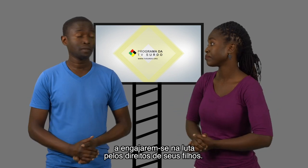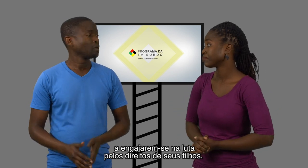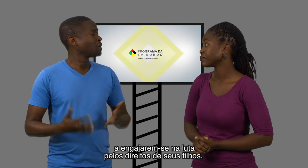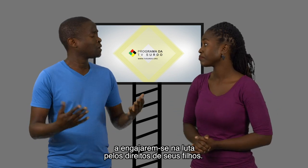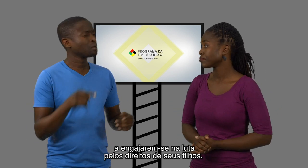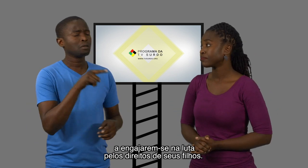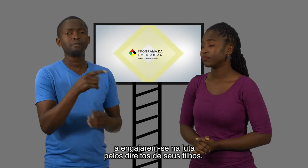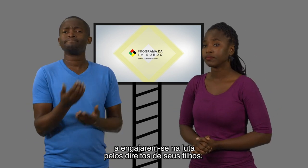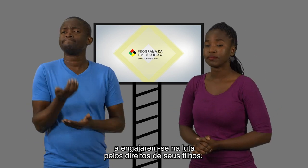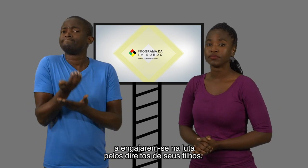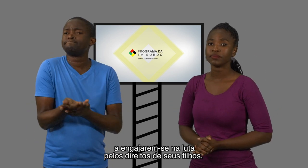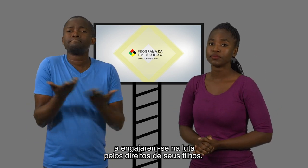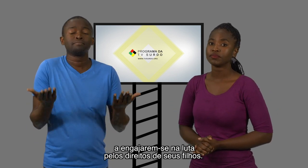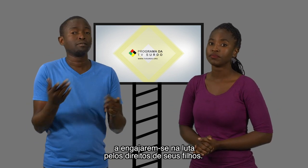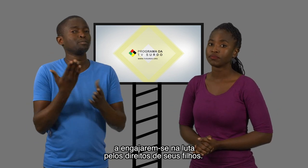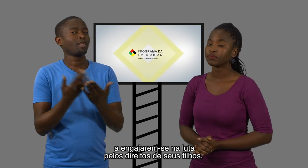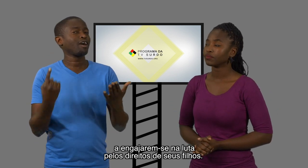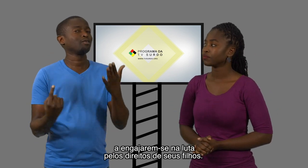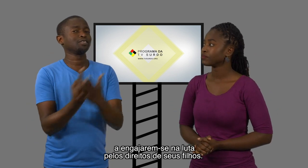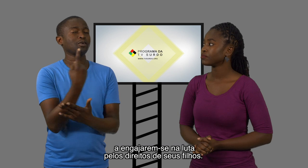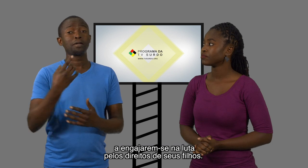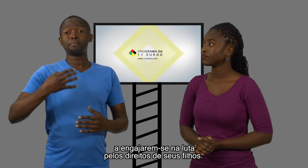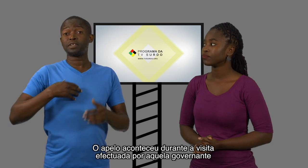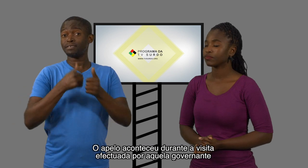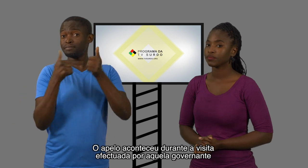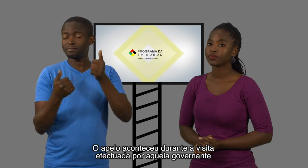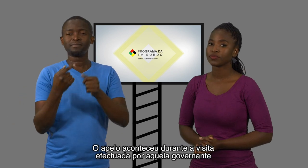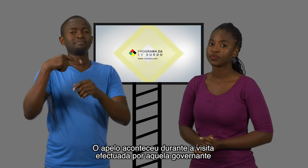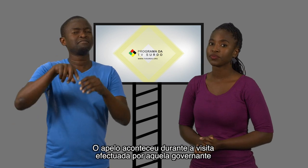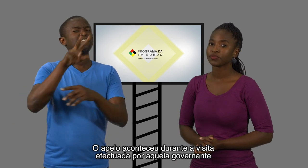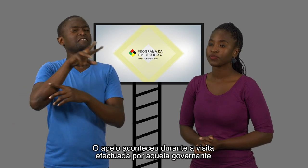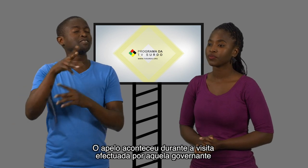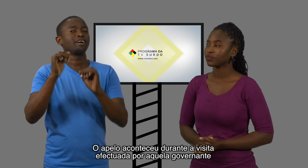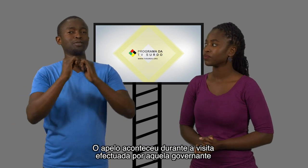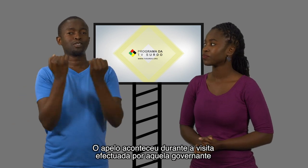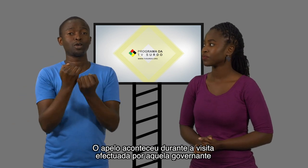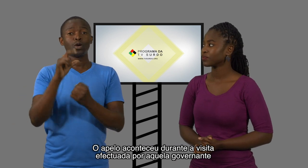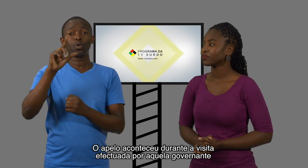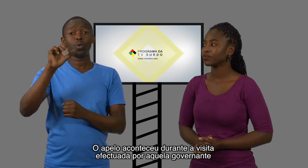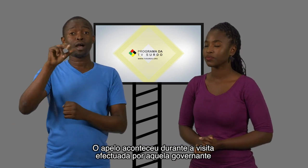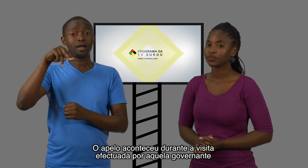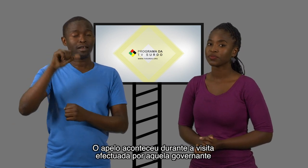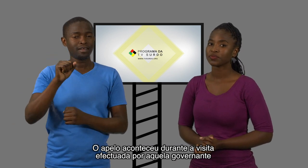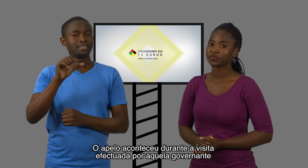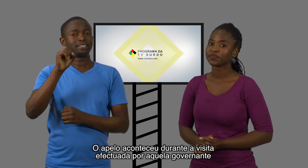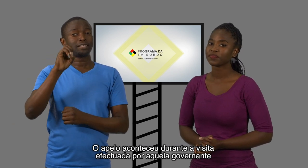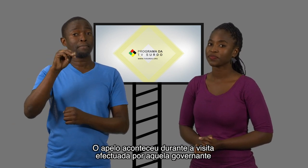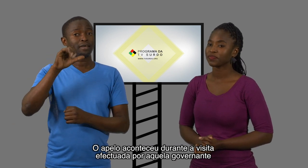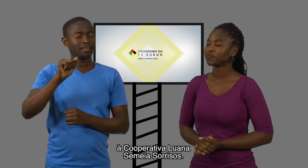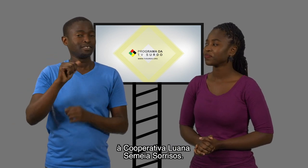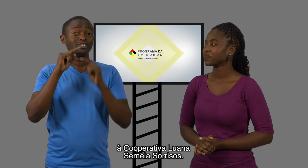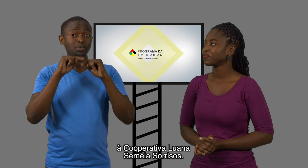engajarem-se na luta pelos direitos dos seus filhos. O apelo aconteceu durante a visita efetuada por aquela